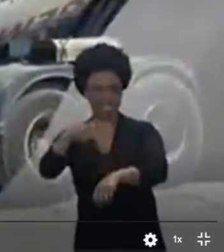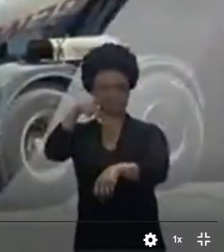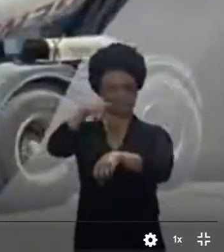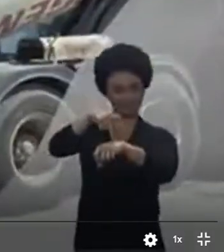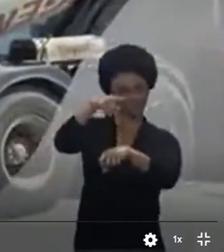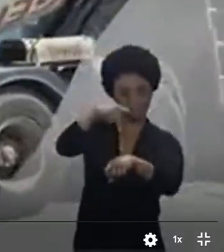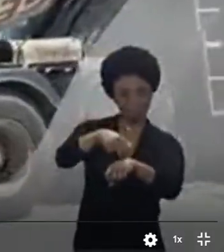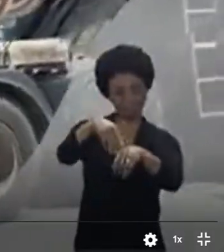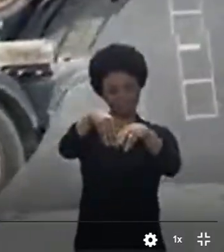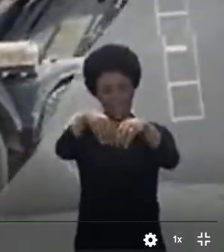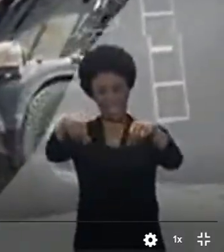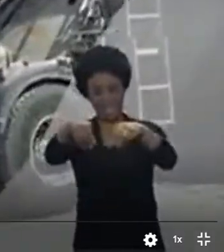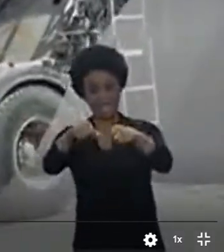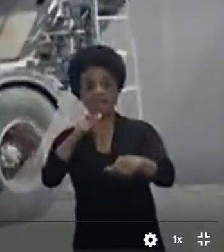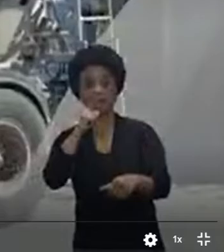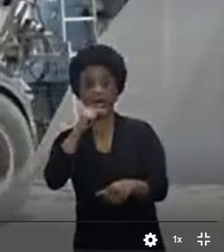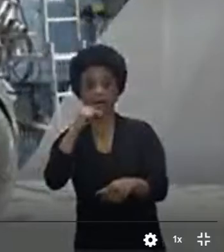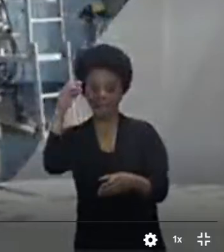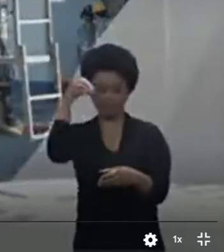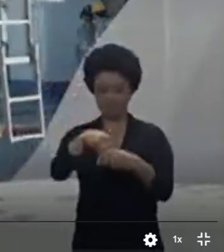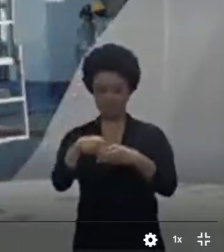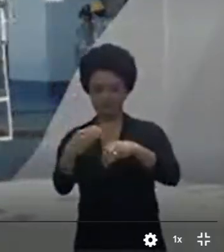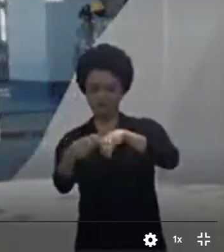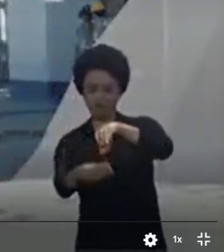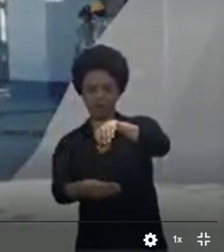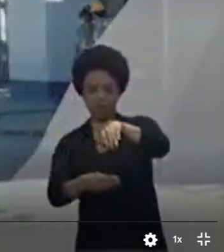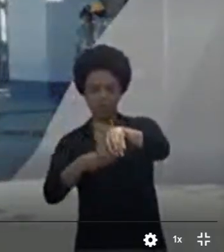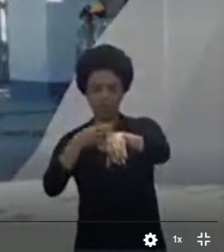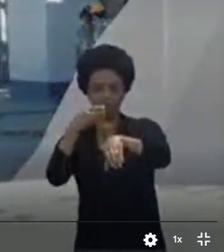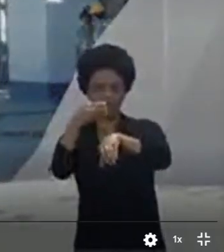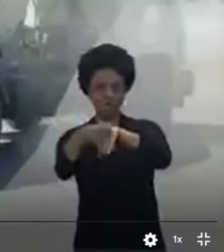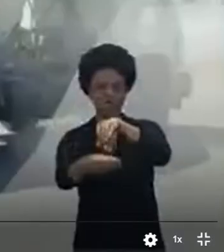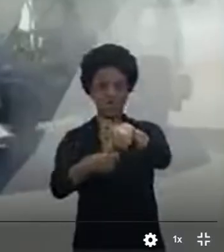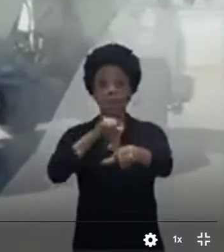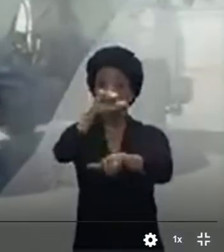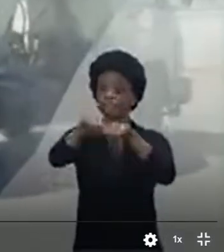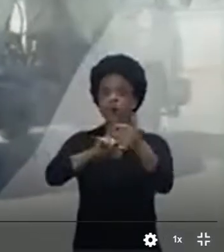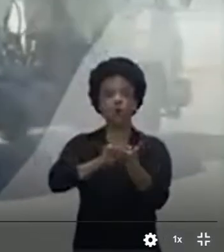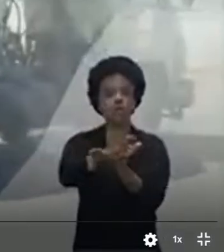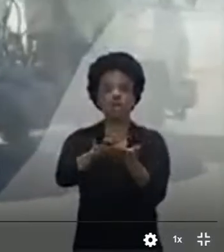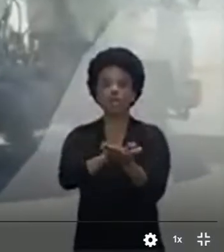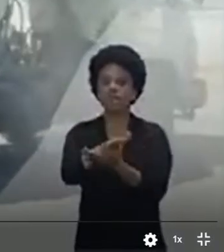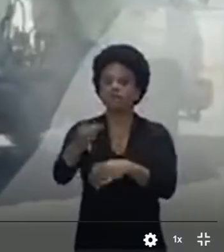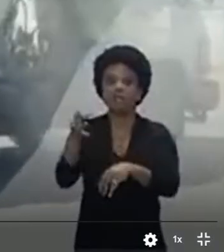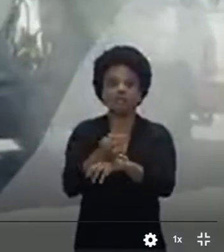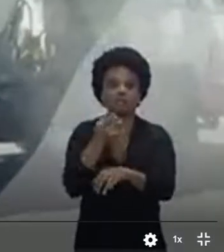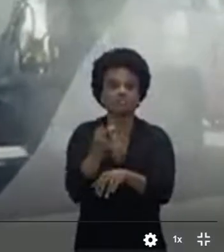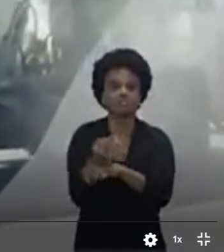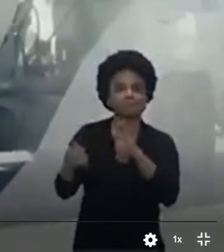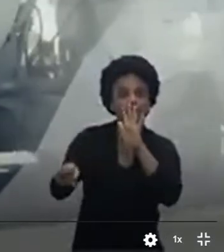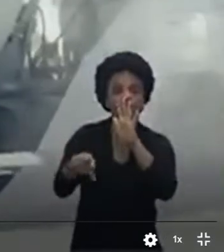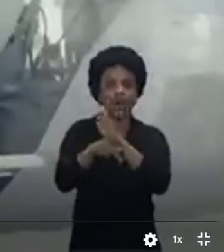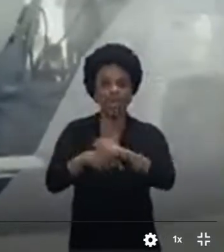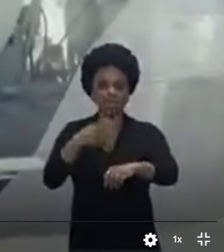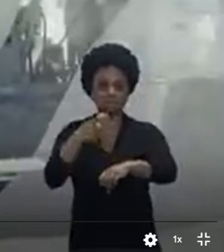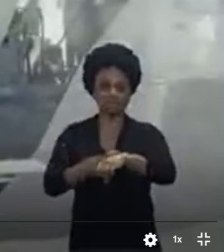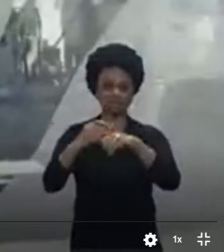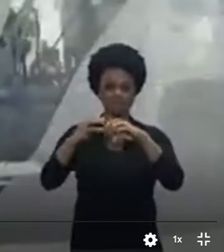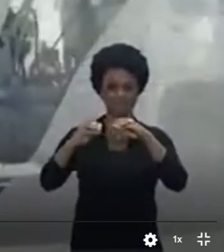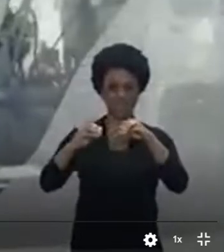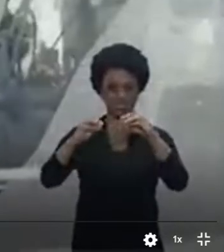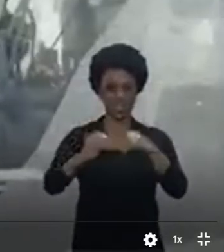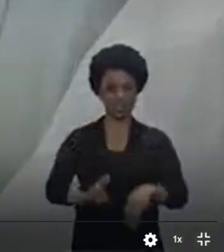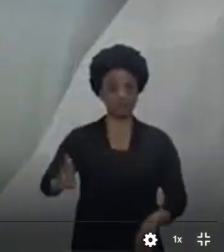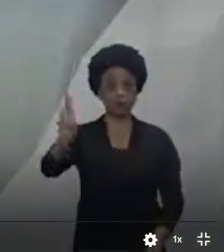água correta nessa mistura para não alterar a resistência final do concreto, ou seja, o valor do FCK e